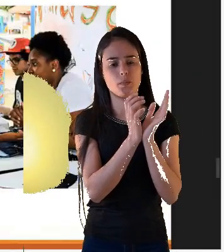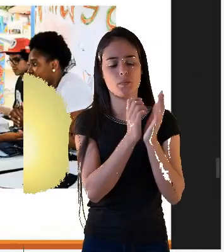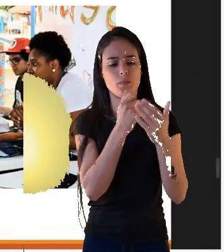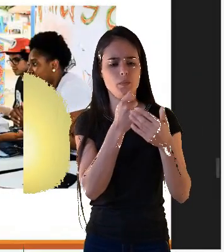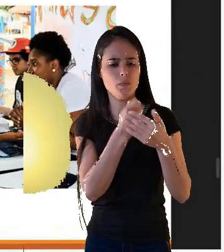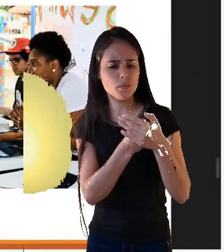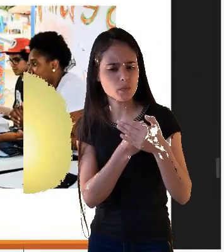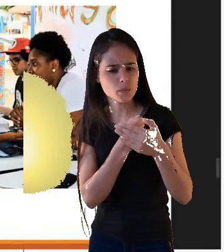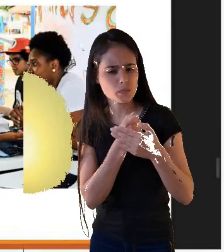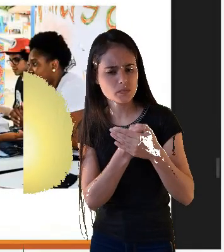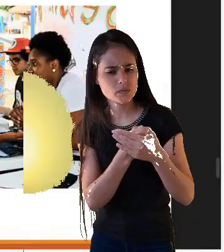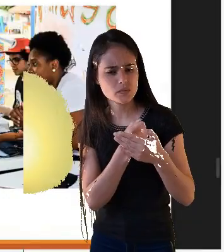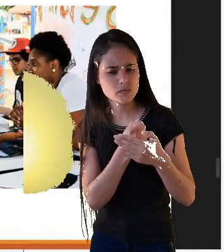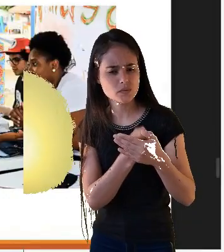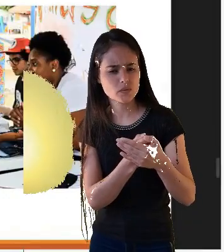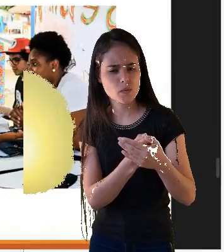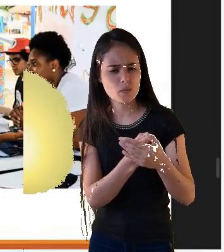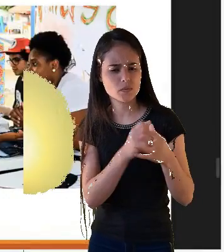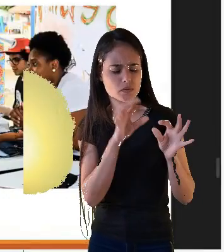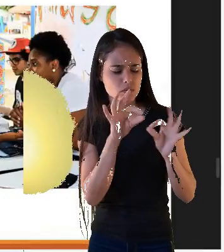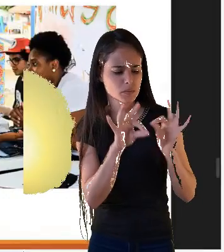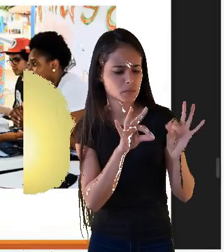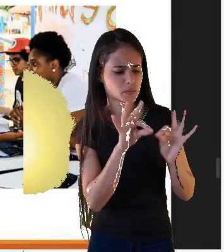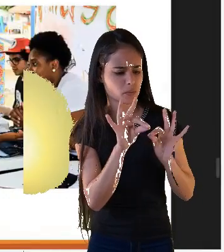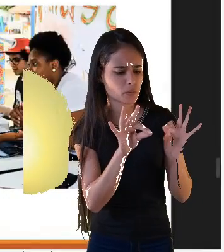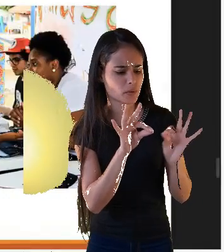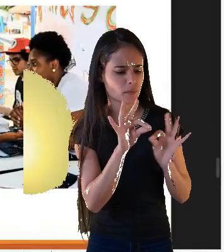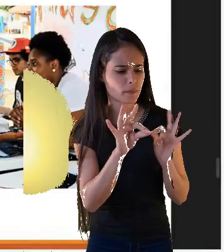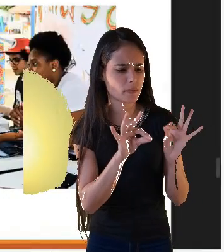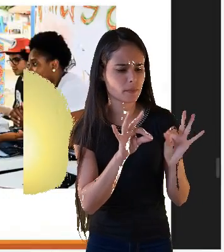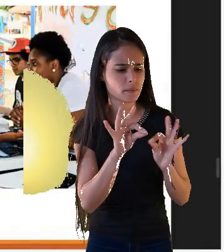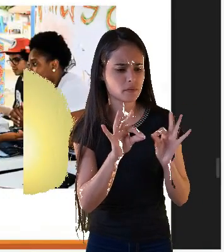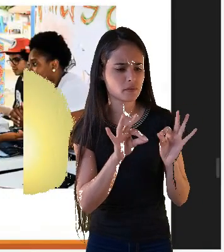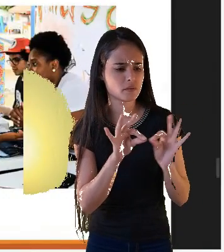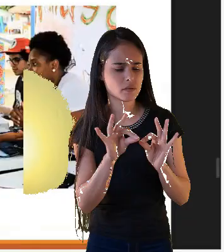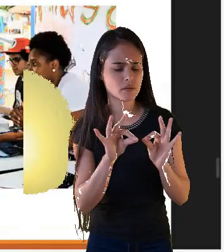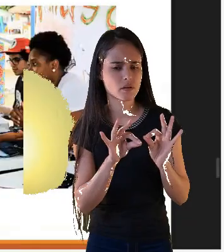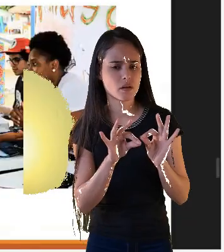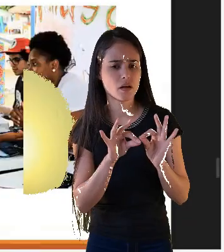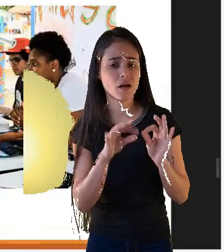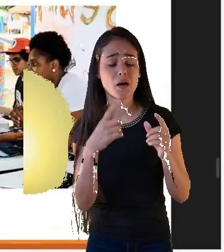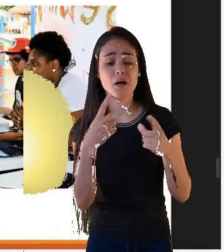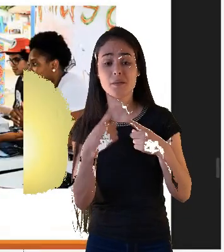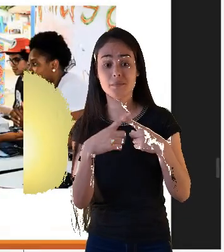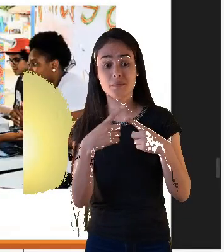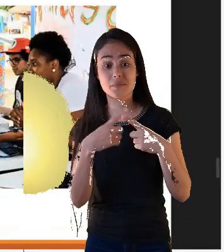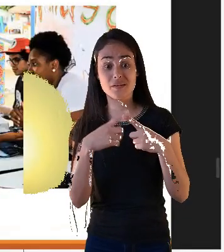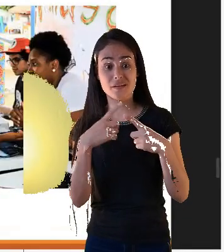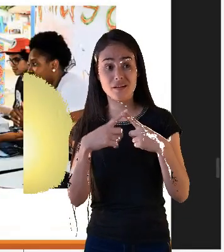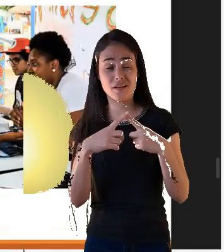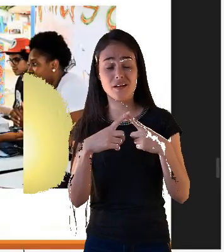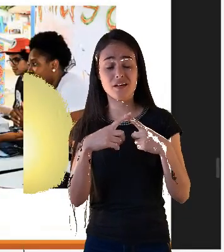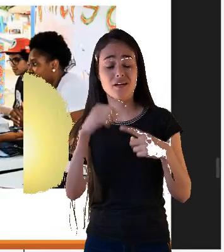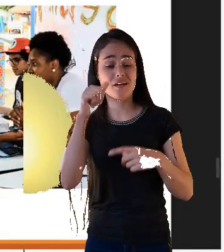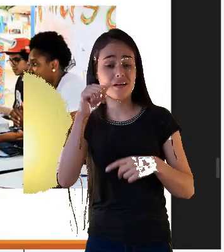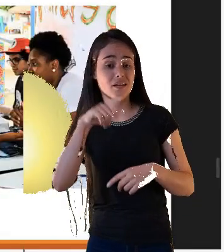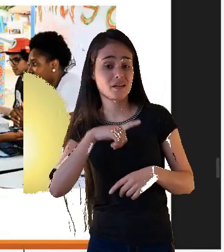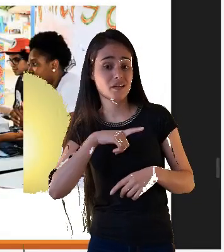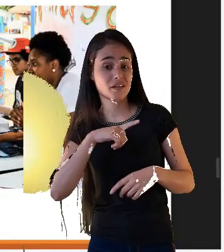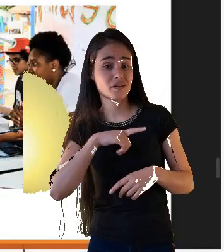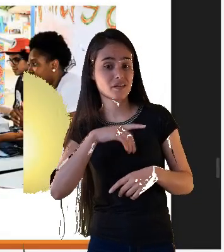relação à saúde sexual e reprodutiva, né? Então, quando a gente pensa no alto índice de